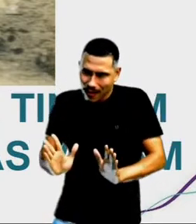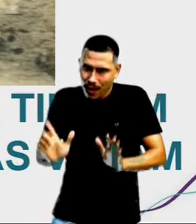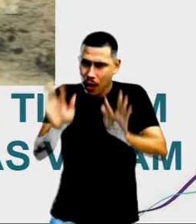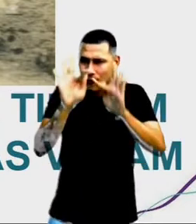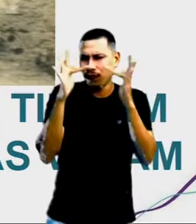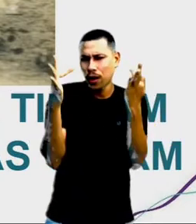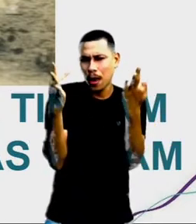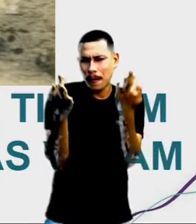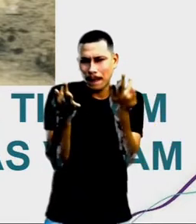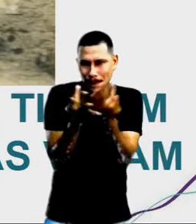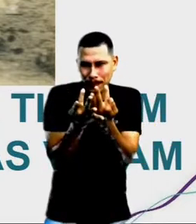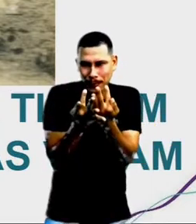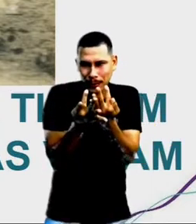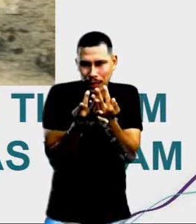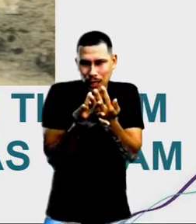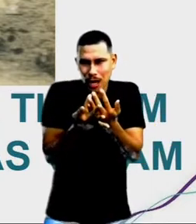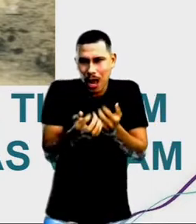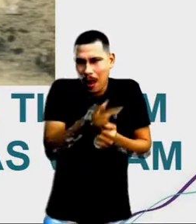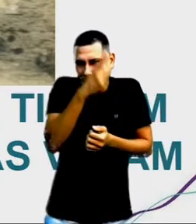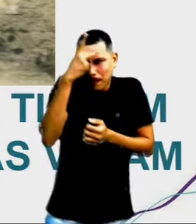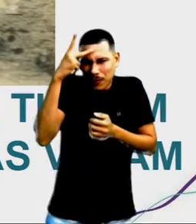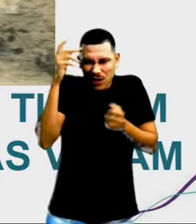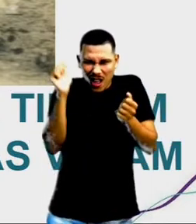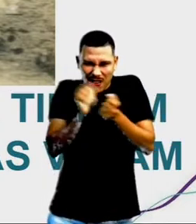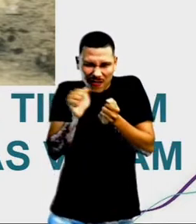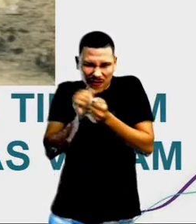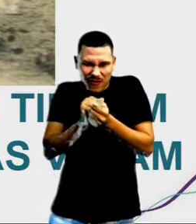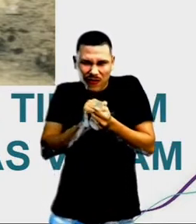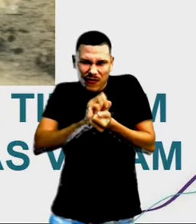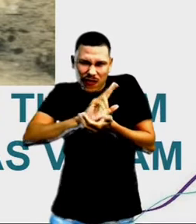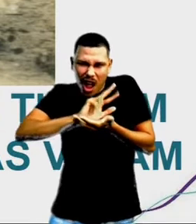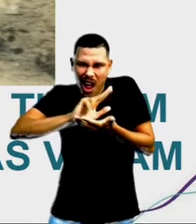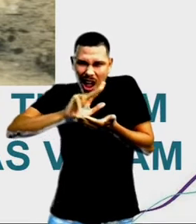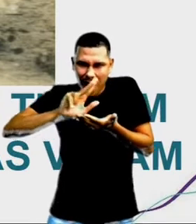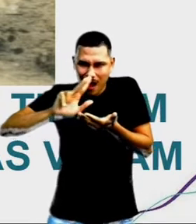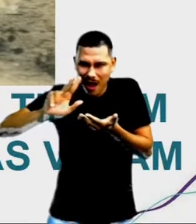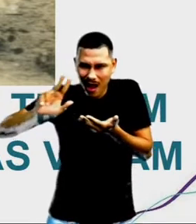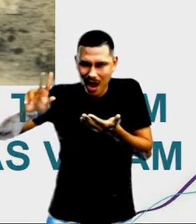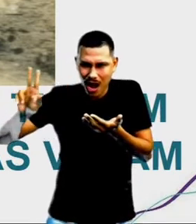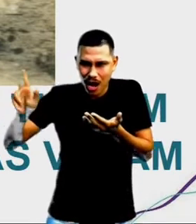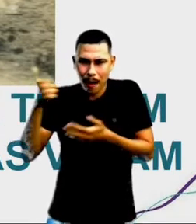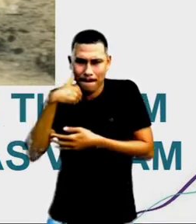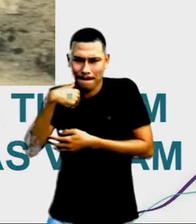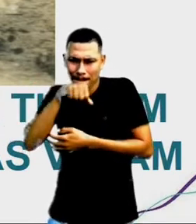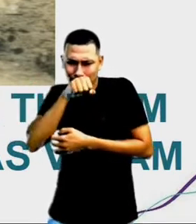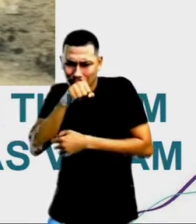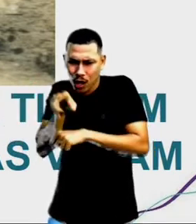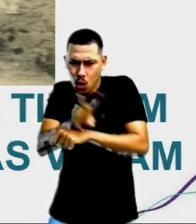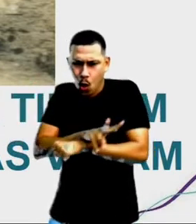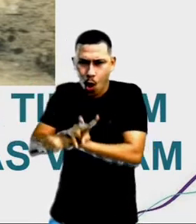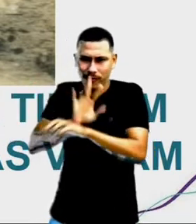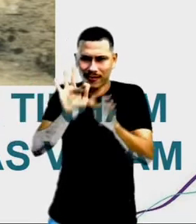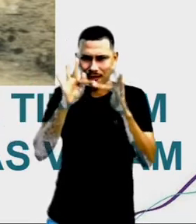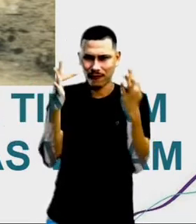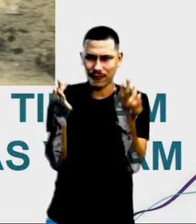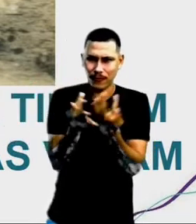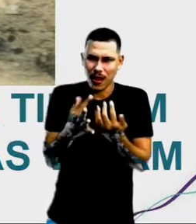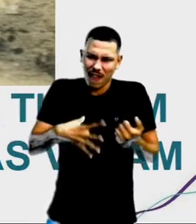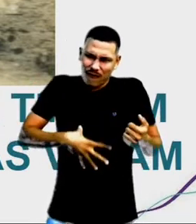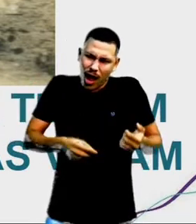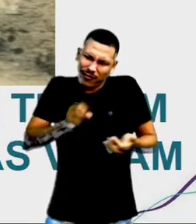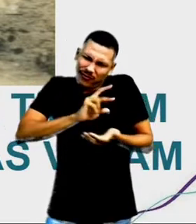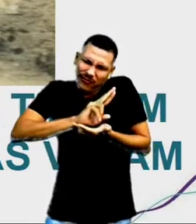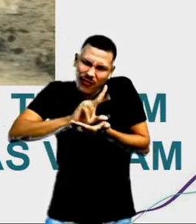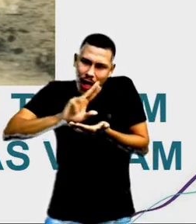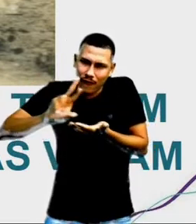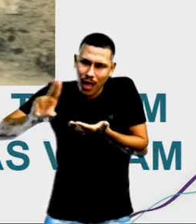bem numerosas. A mamãe cuidava da família, pois tinha muitos filhos e a maioria delas